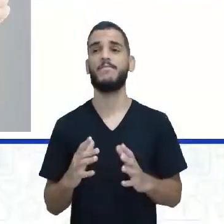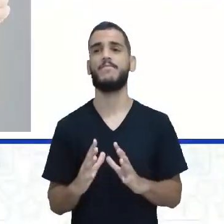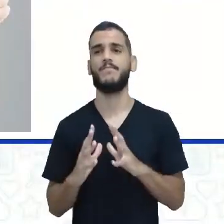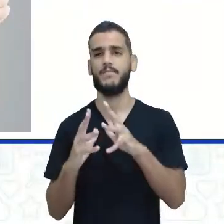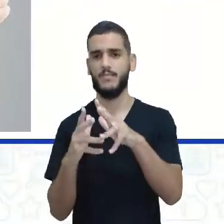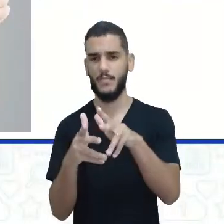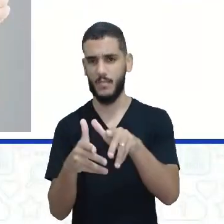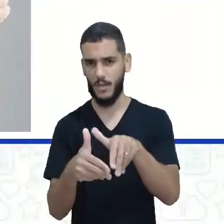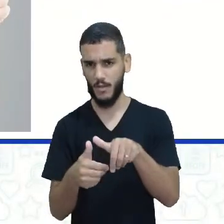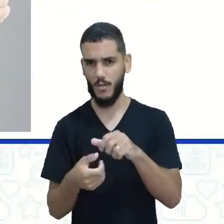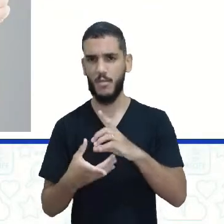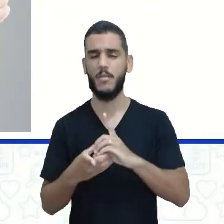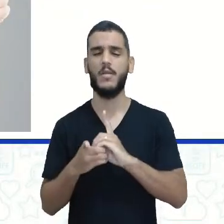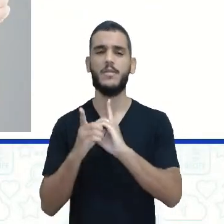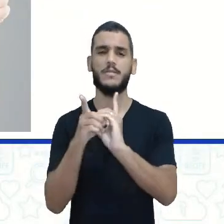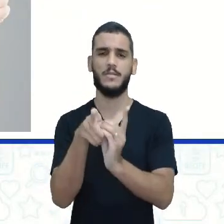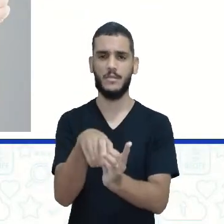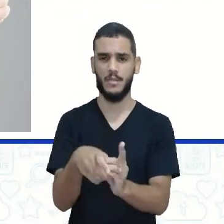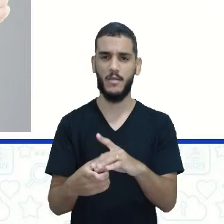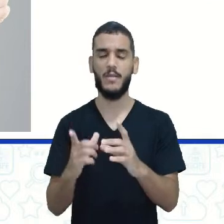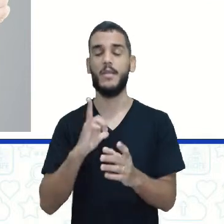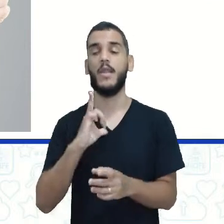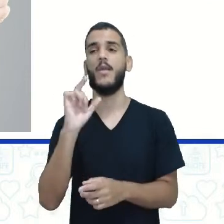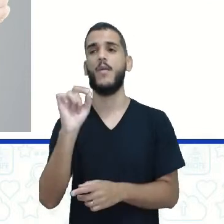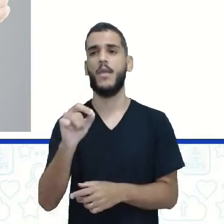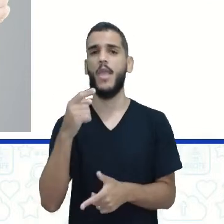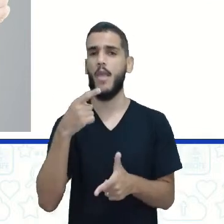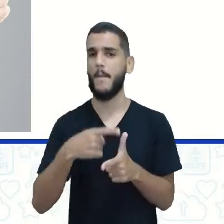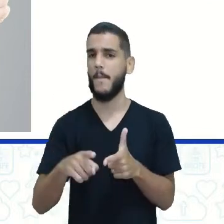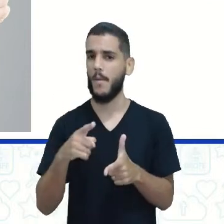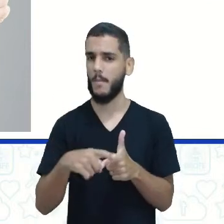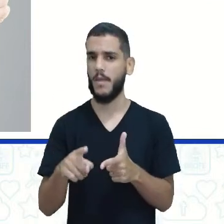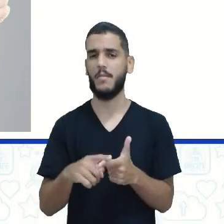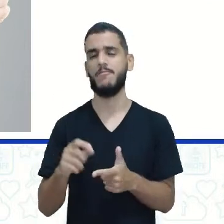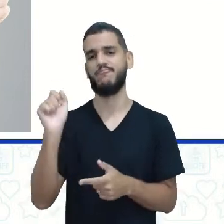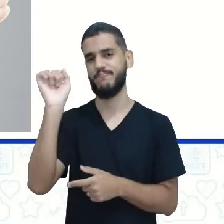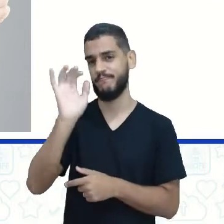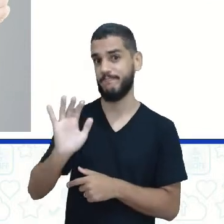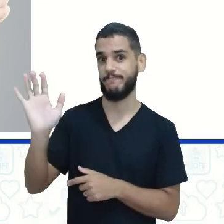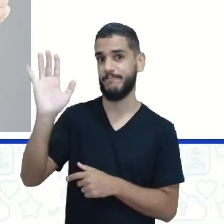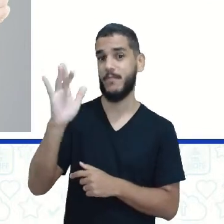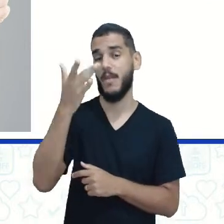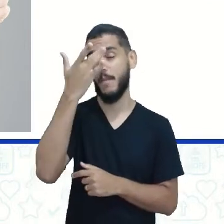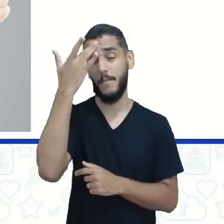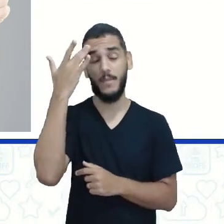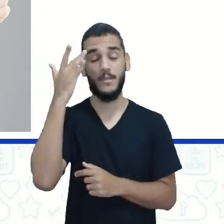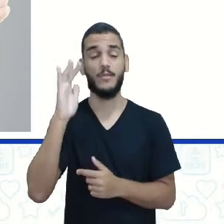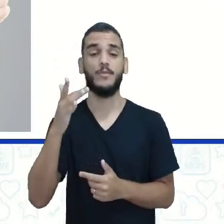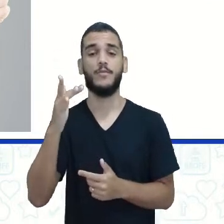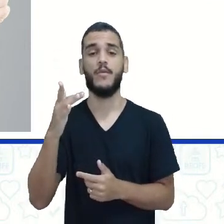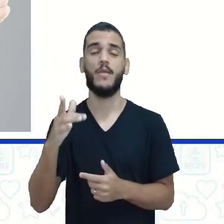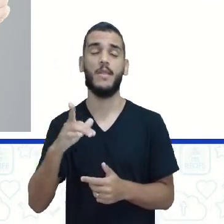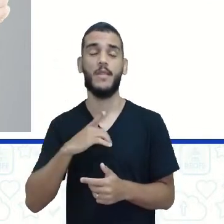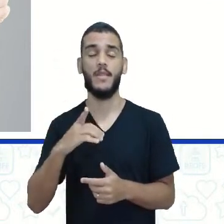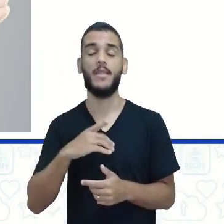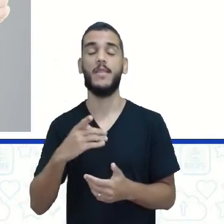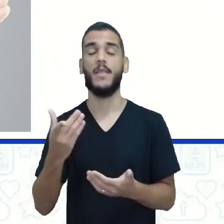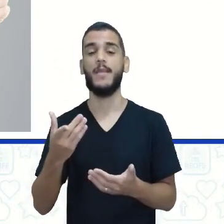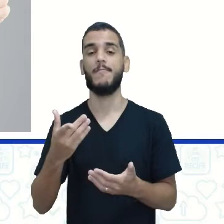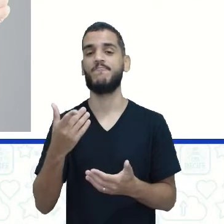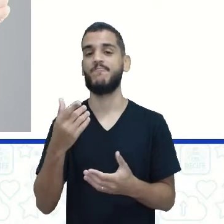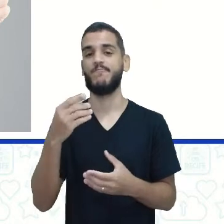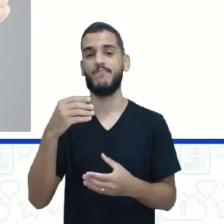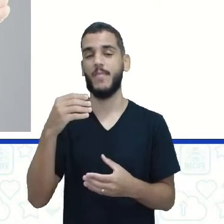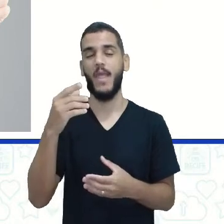tem seus problemas. Aí o cara aí com a carteira aí, cadê o dinheiro? Dinheiro lisinho, não tem, né? liso, batendo, mais liso do que mussuz saboado na parede de